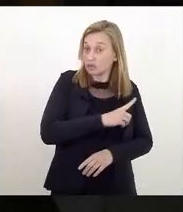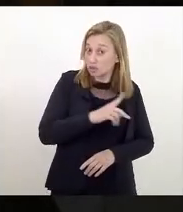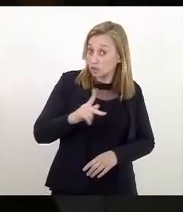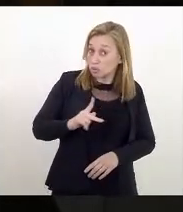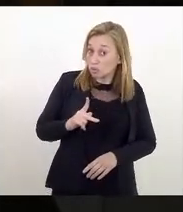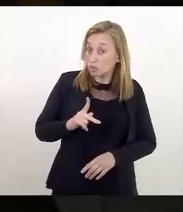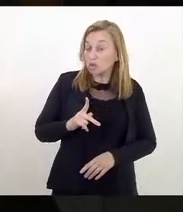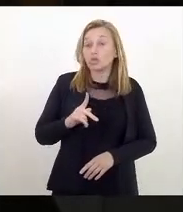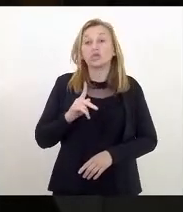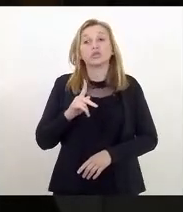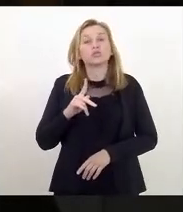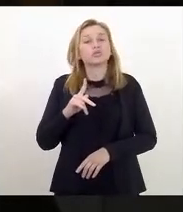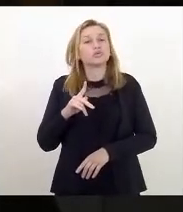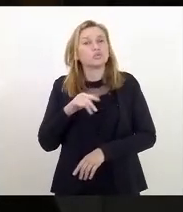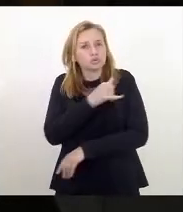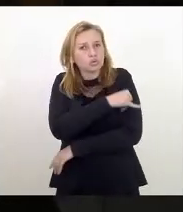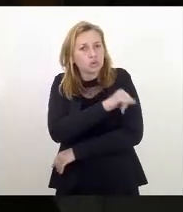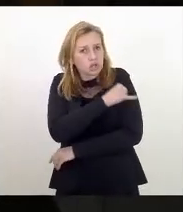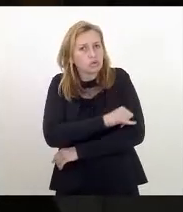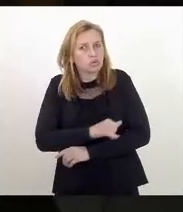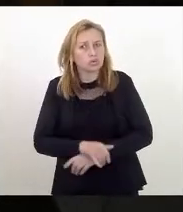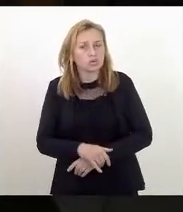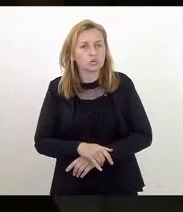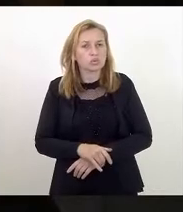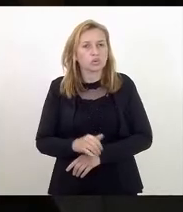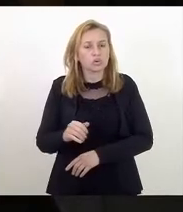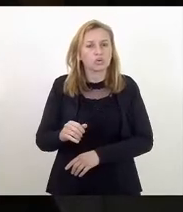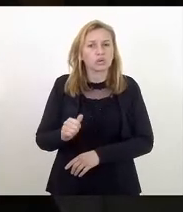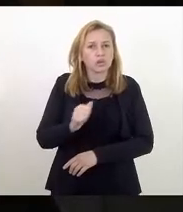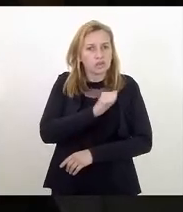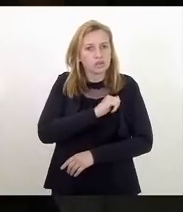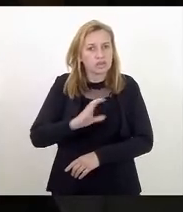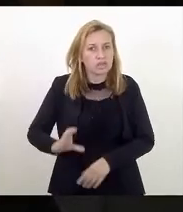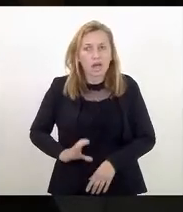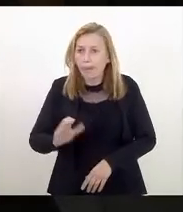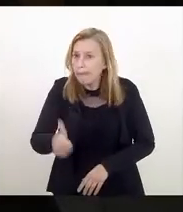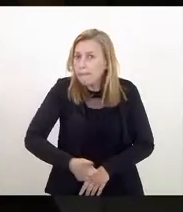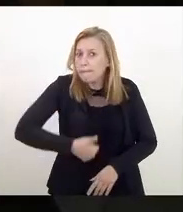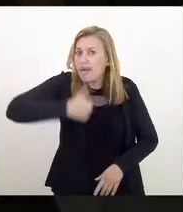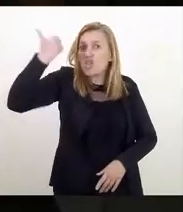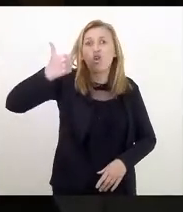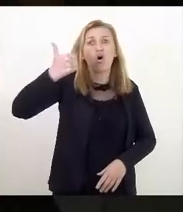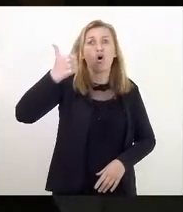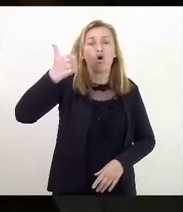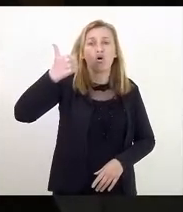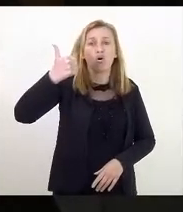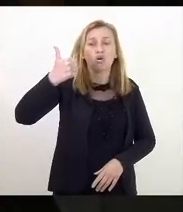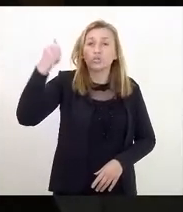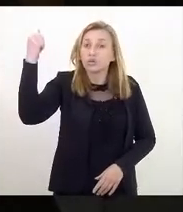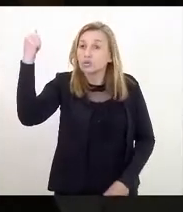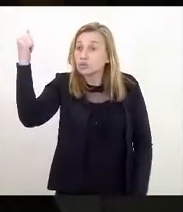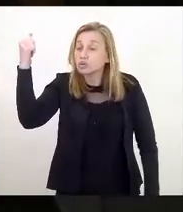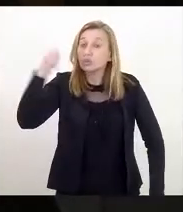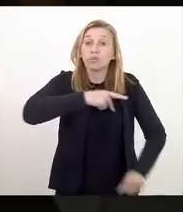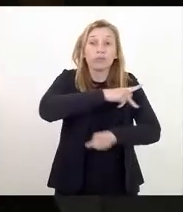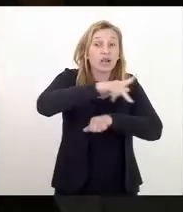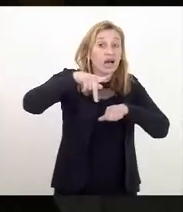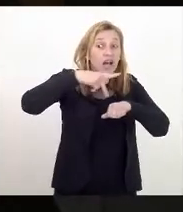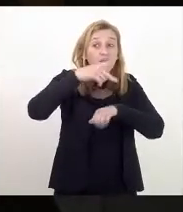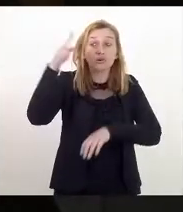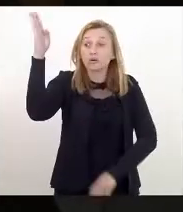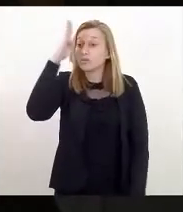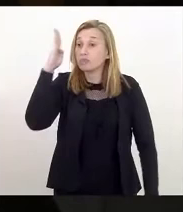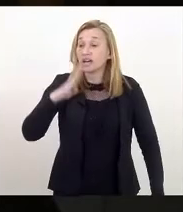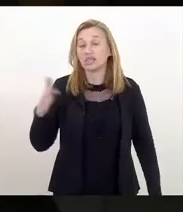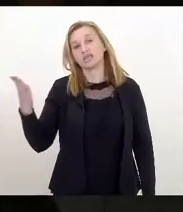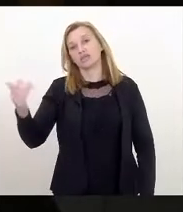pública do Rio de Janeiro, André Celiano, é a melhor defensoria pública do Brasil, do Brasil.